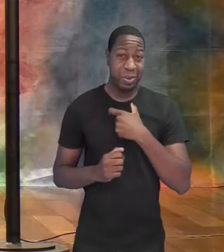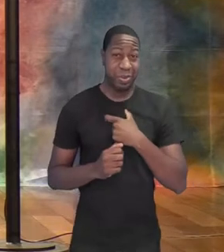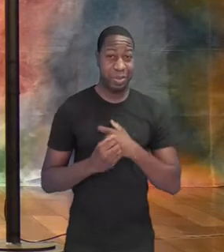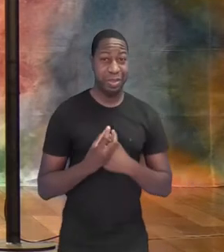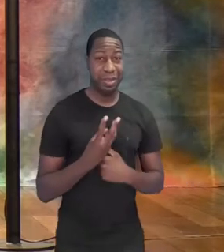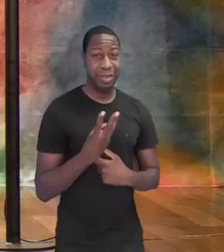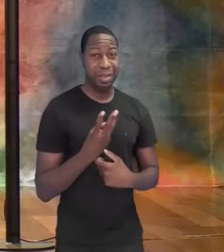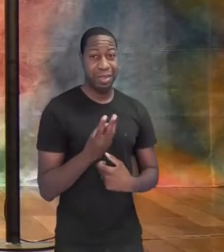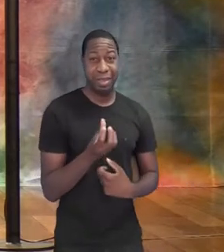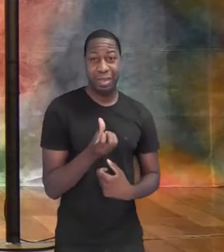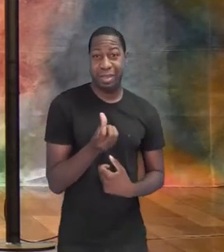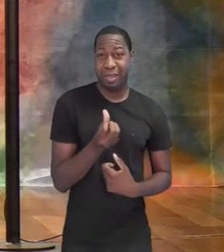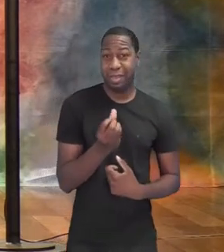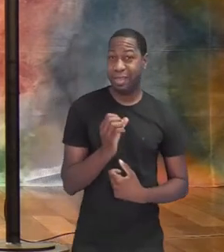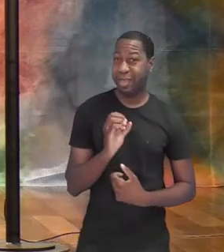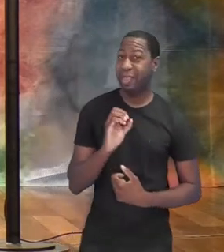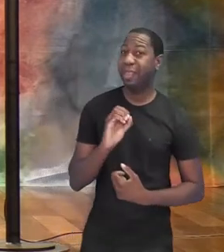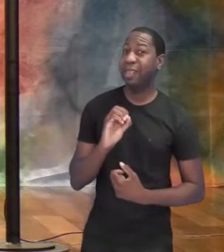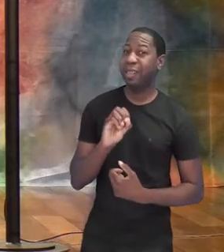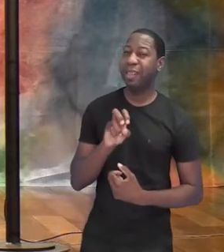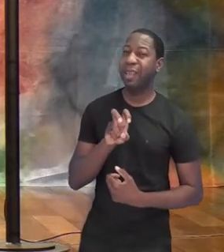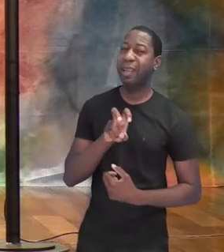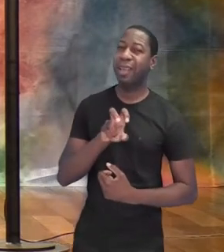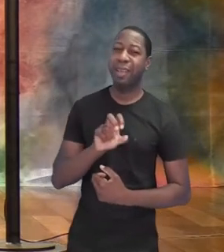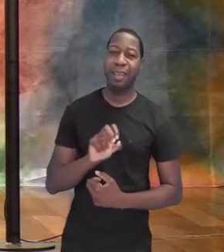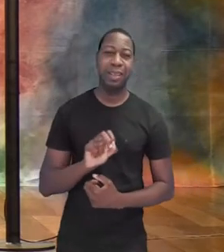Eu sou 300, sou